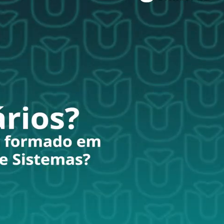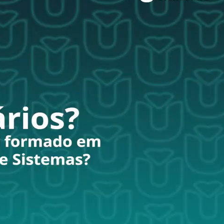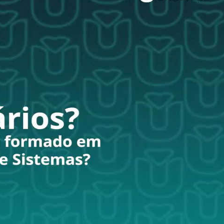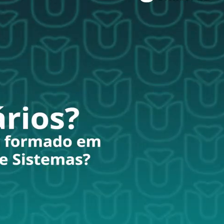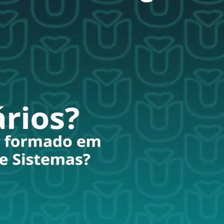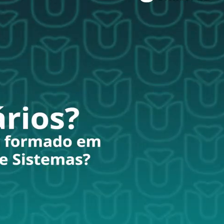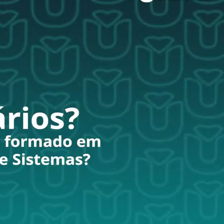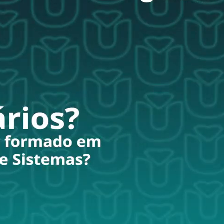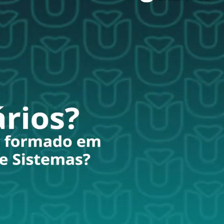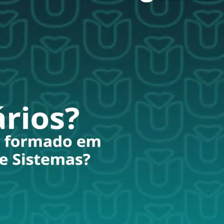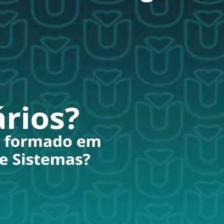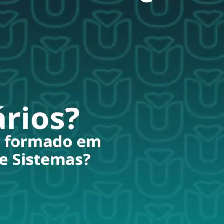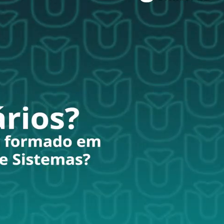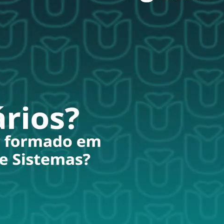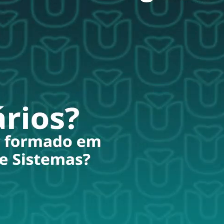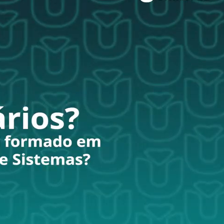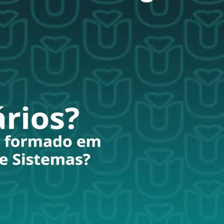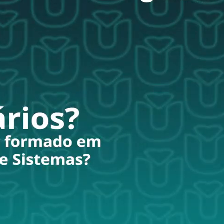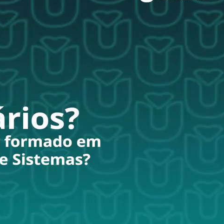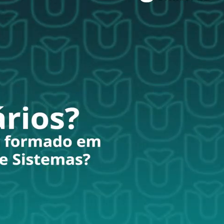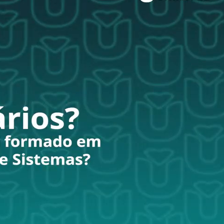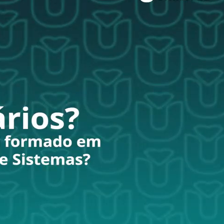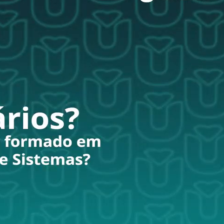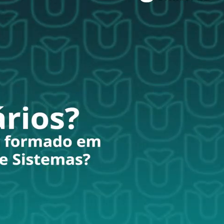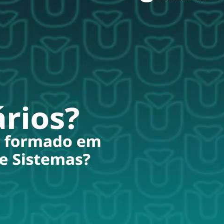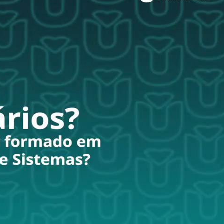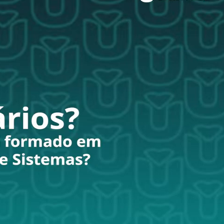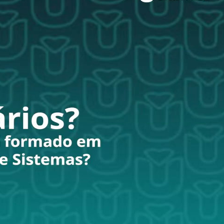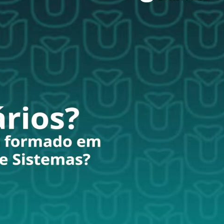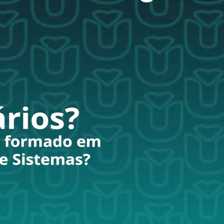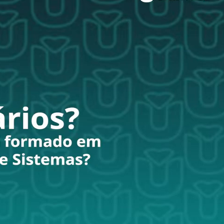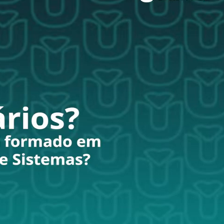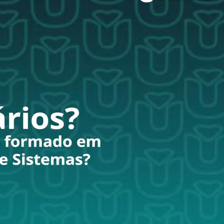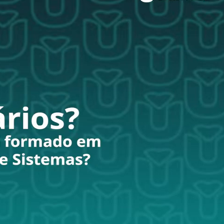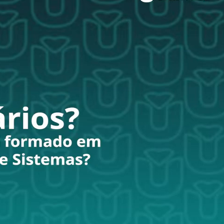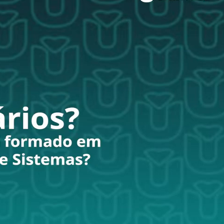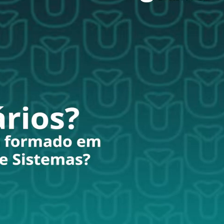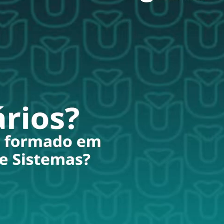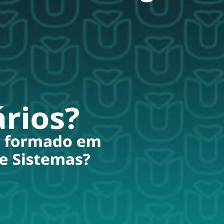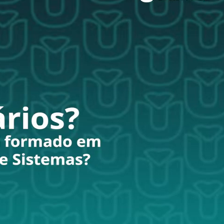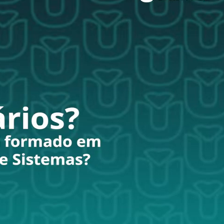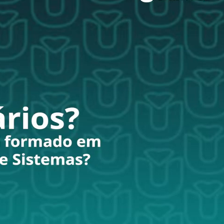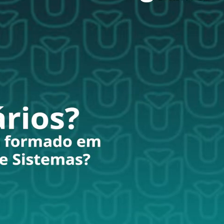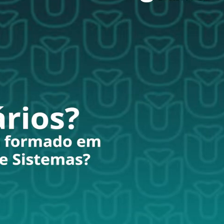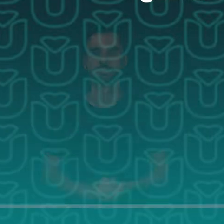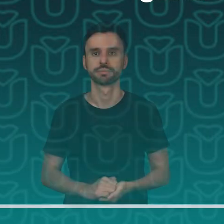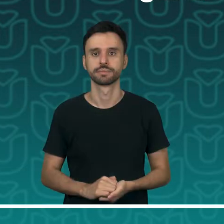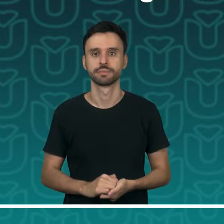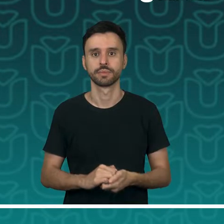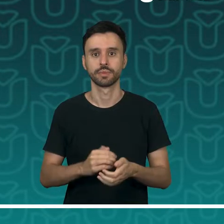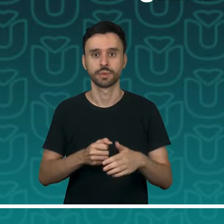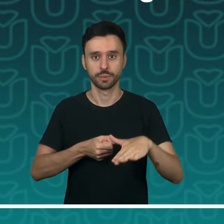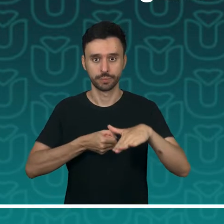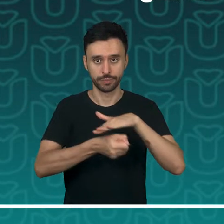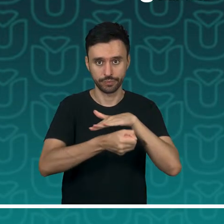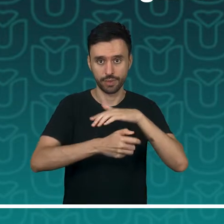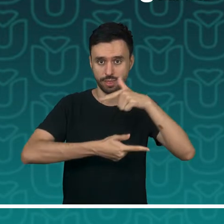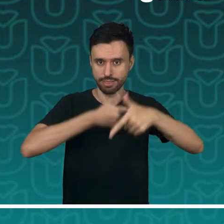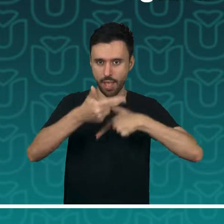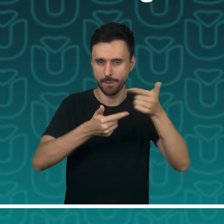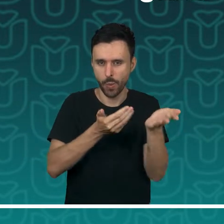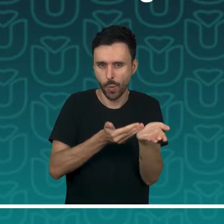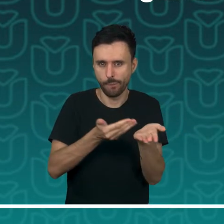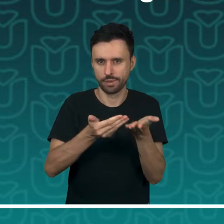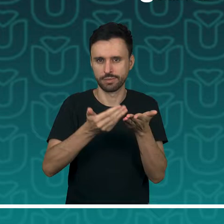salários? Quanto ganha um profissional formado em Análise e Desenvolvimento de Sistemas? No início da carreira,